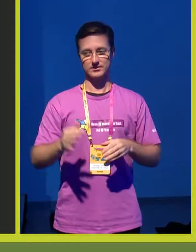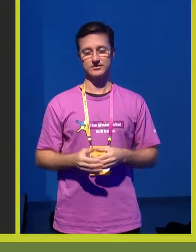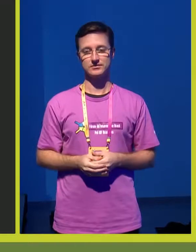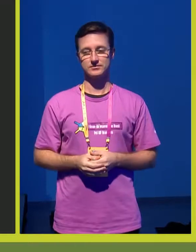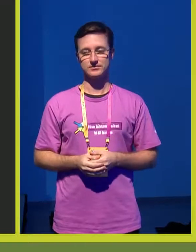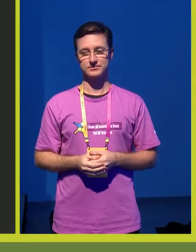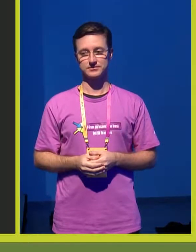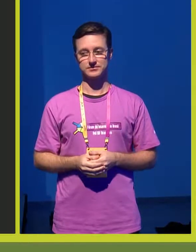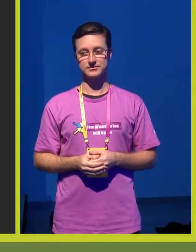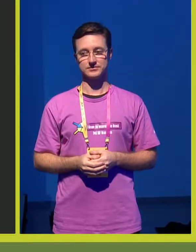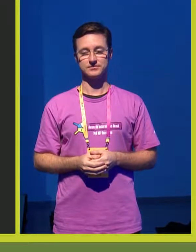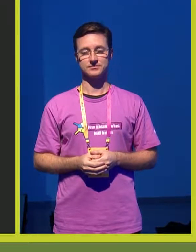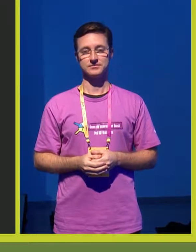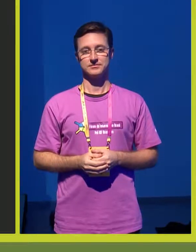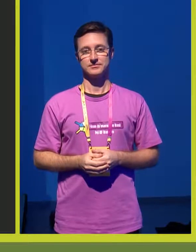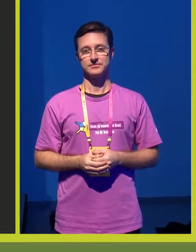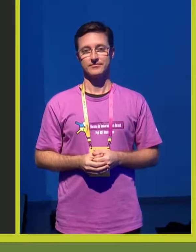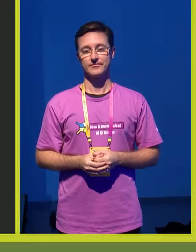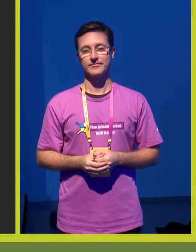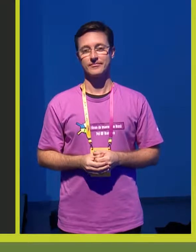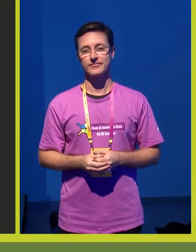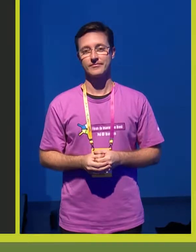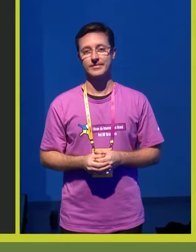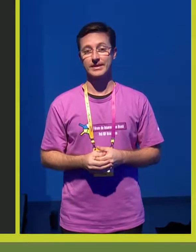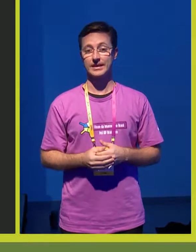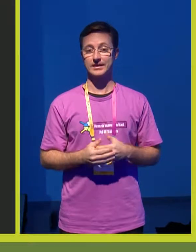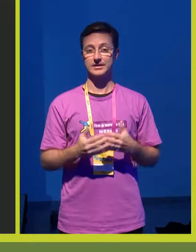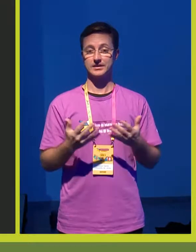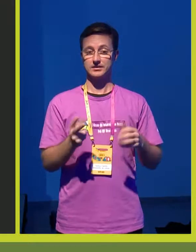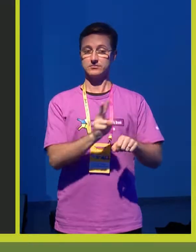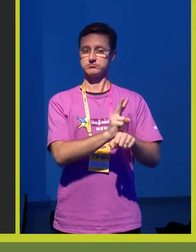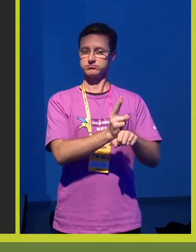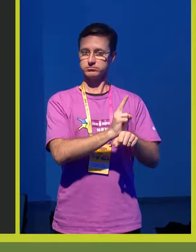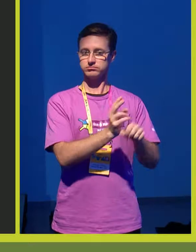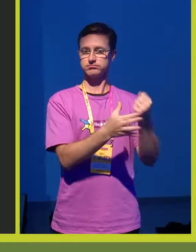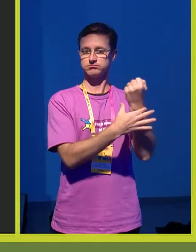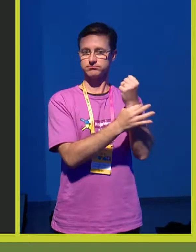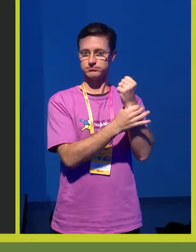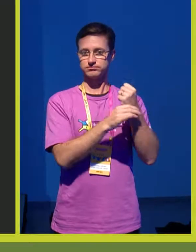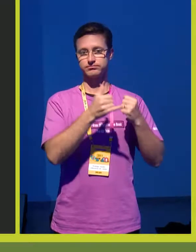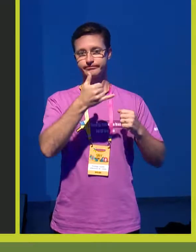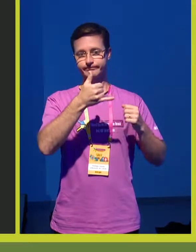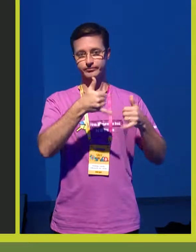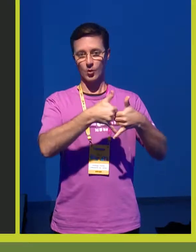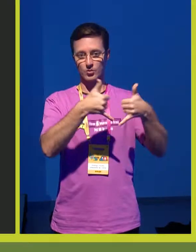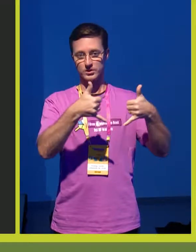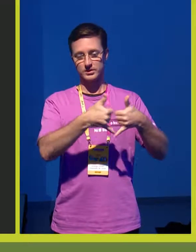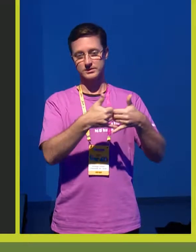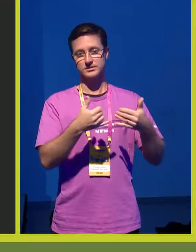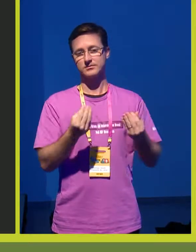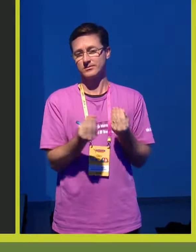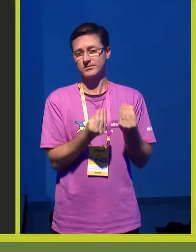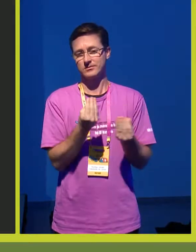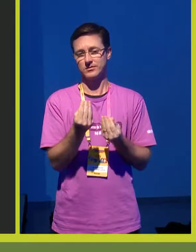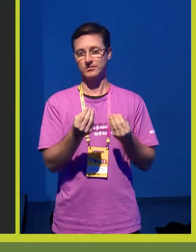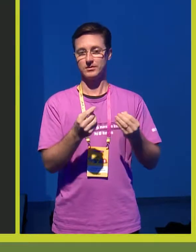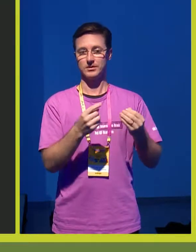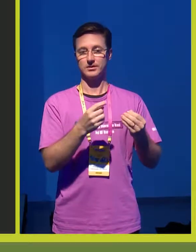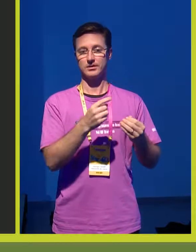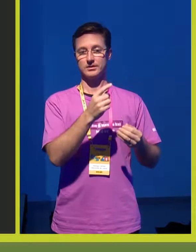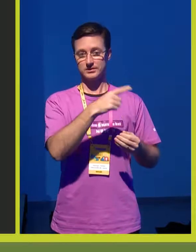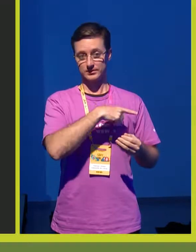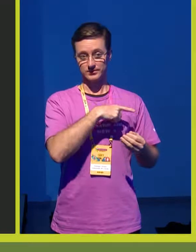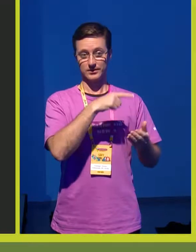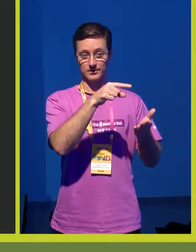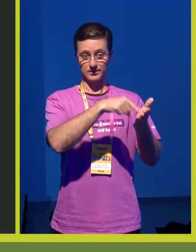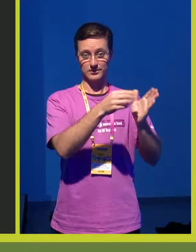considerar básico, é preservado algum nível de sigilo das comunicações lá na nossa Constituição. que diz lá no inciso 12, é